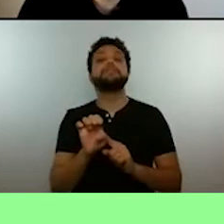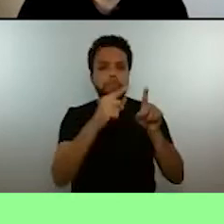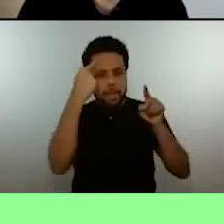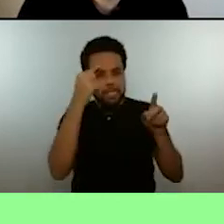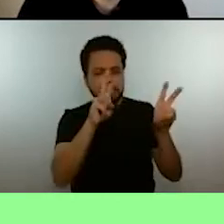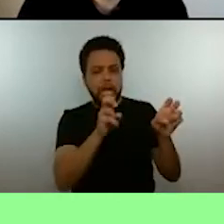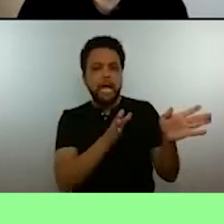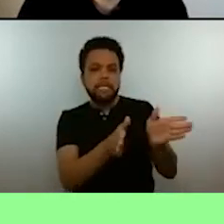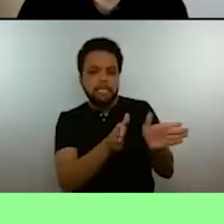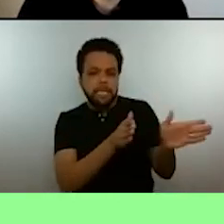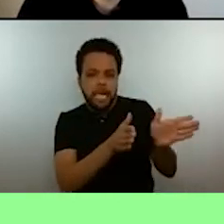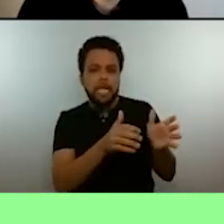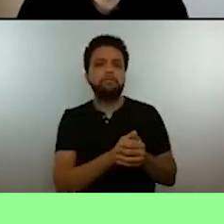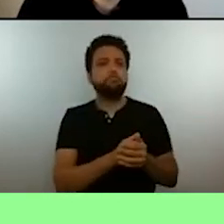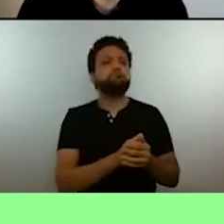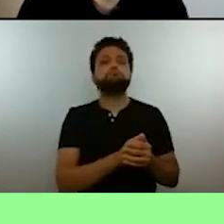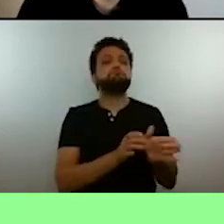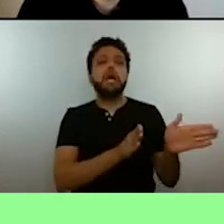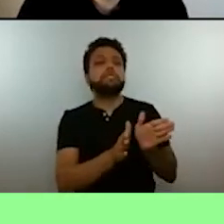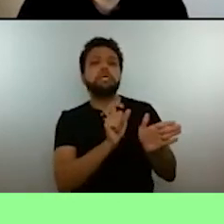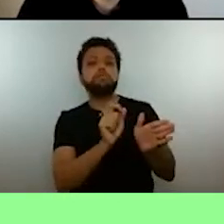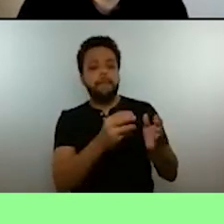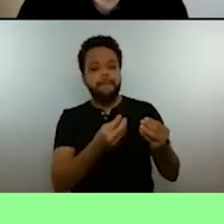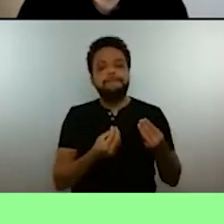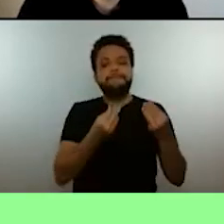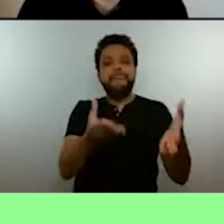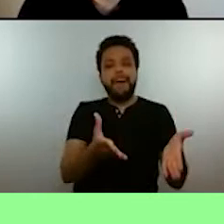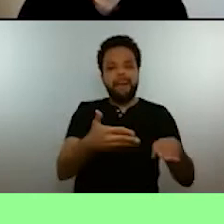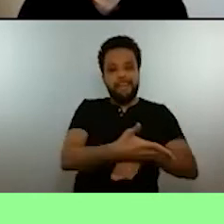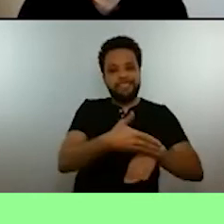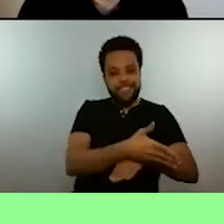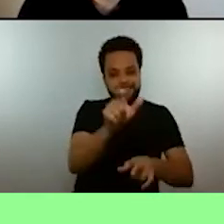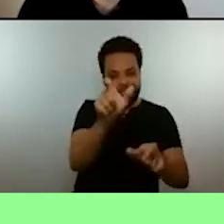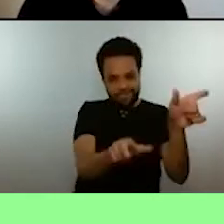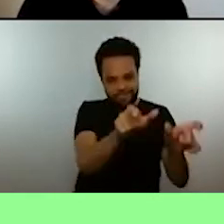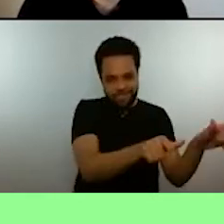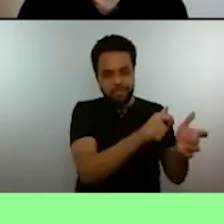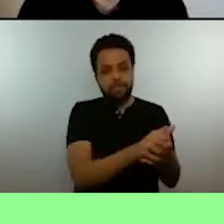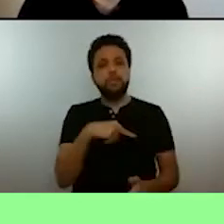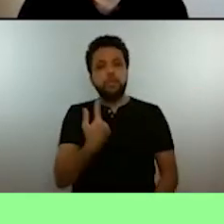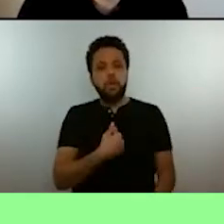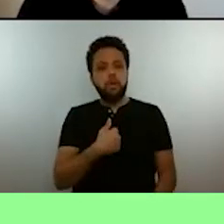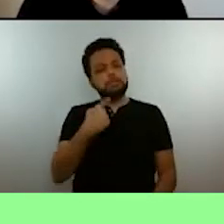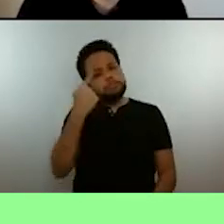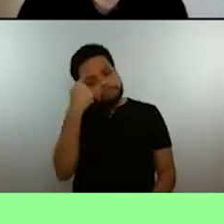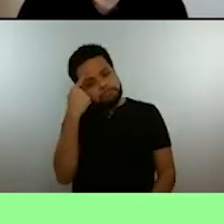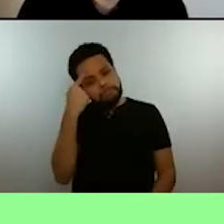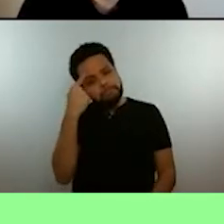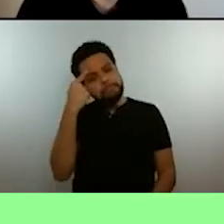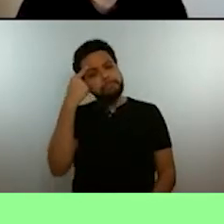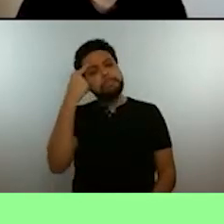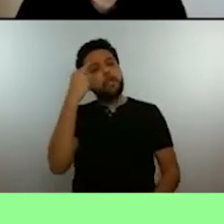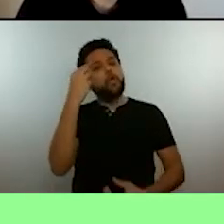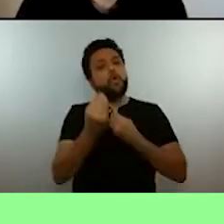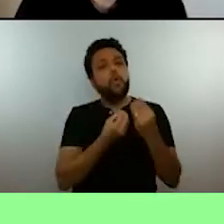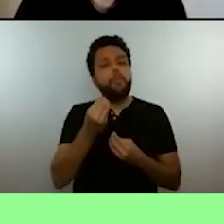sobre dar acesso, né, e entender essas várias formas de experimentar o produto,